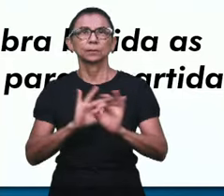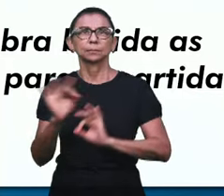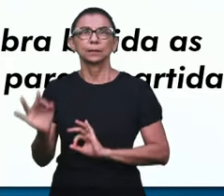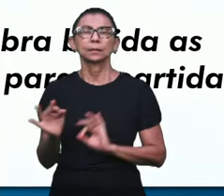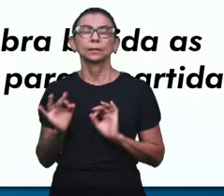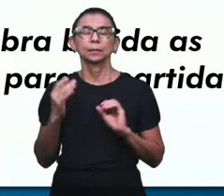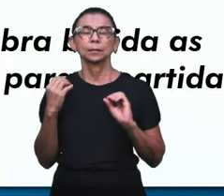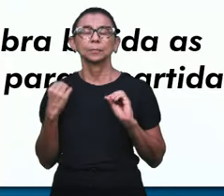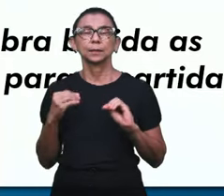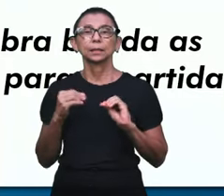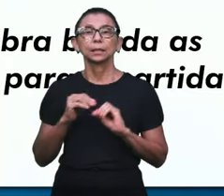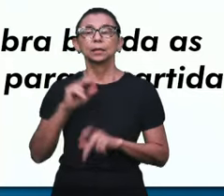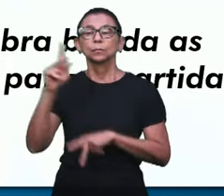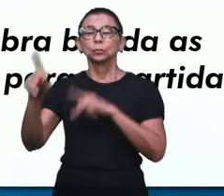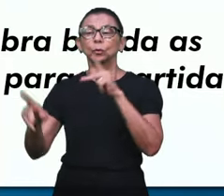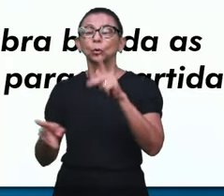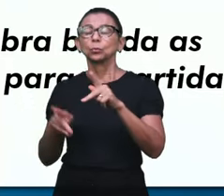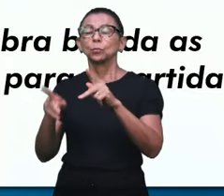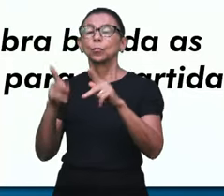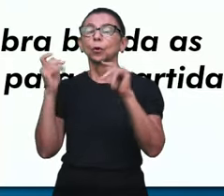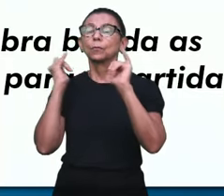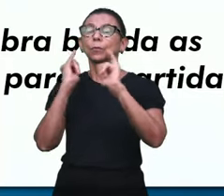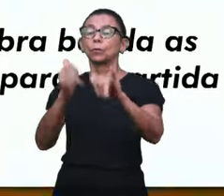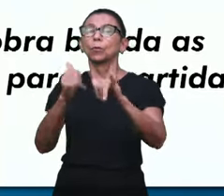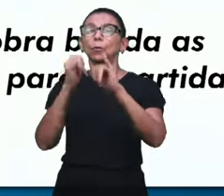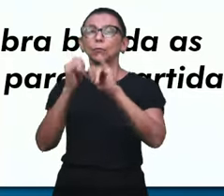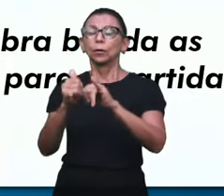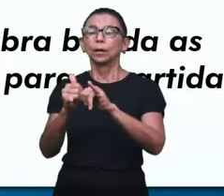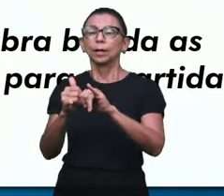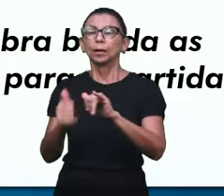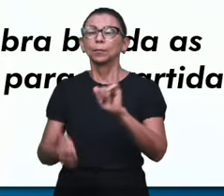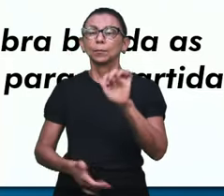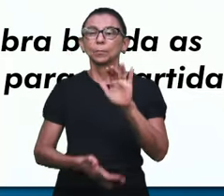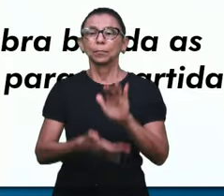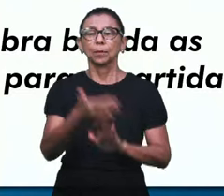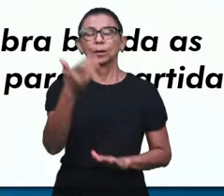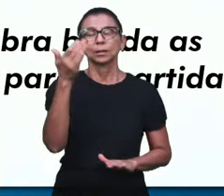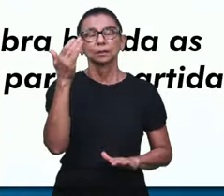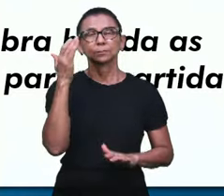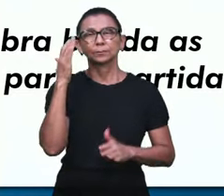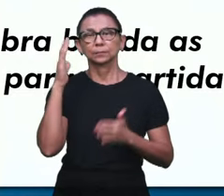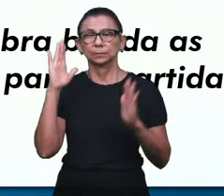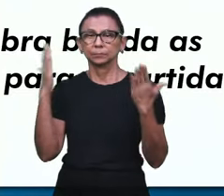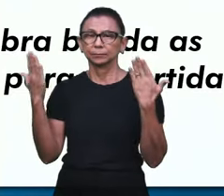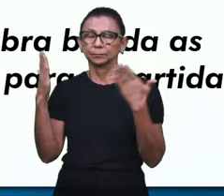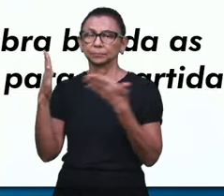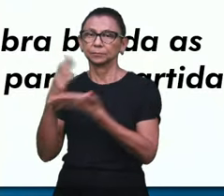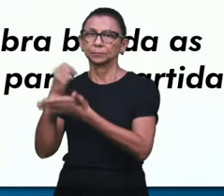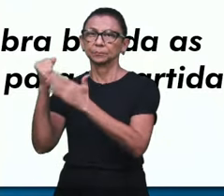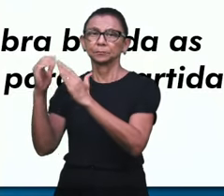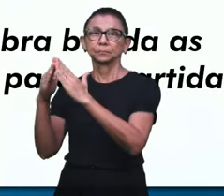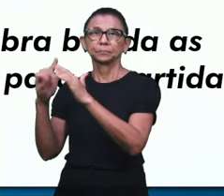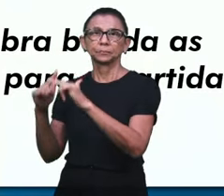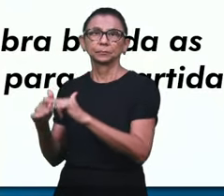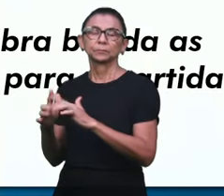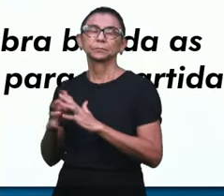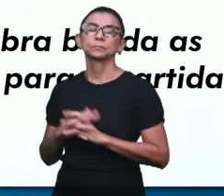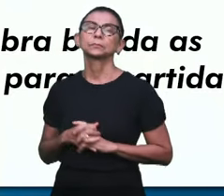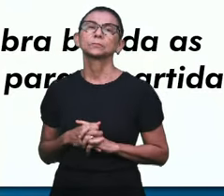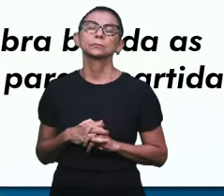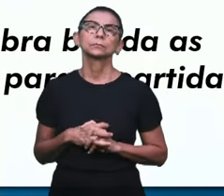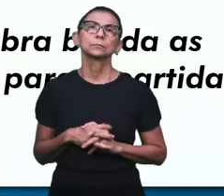convocação da congregação para a partida dos arraiais, que é o arrebatamento da igreja. Por que duas?